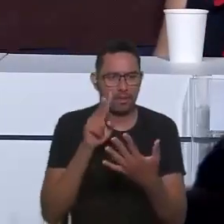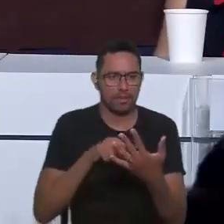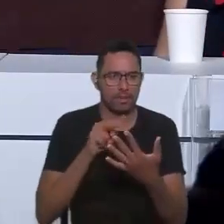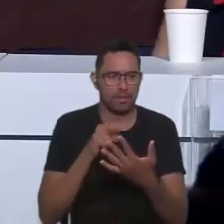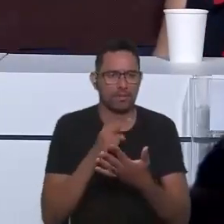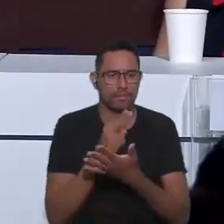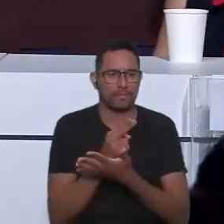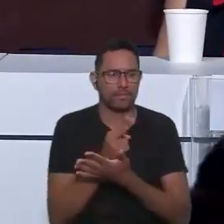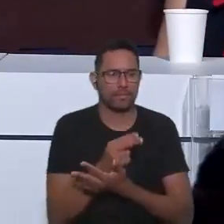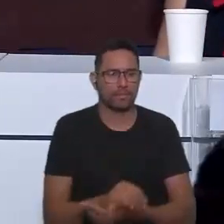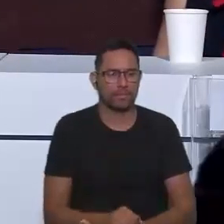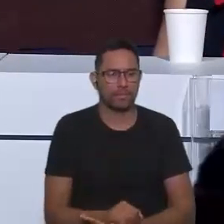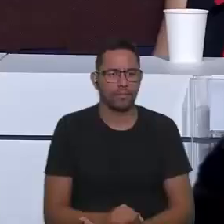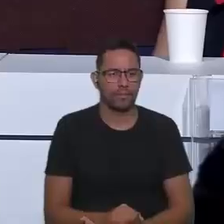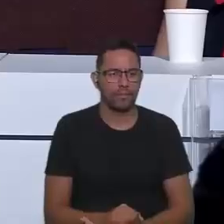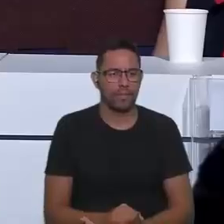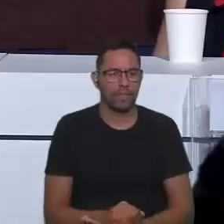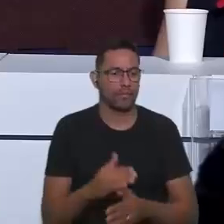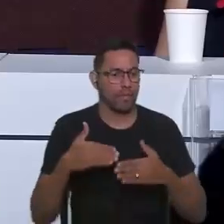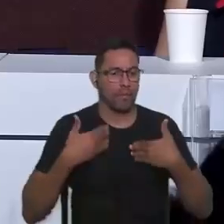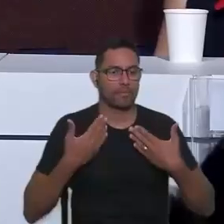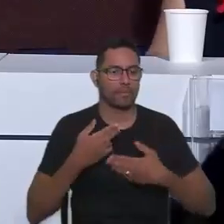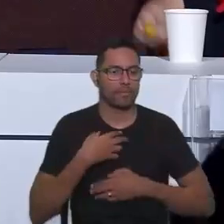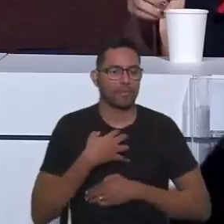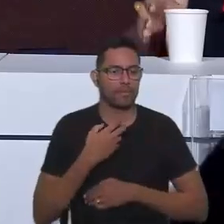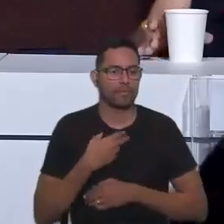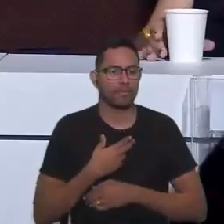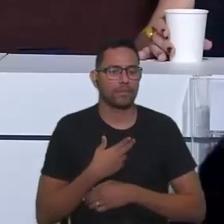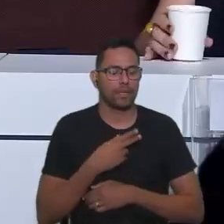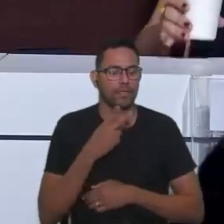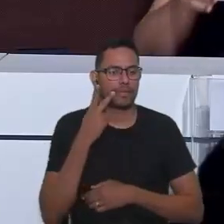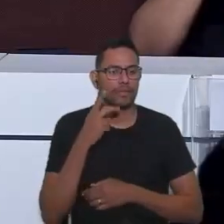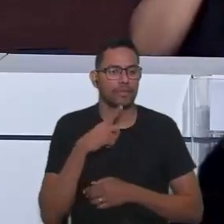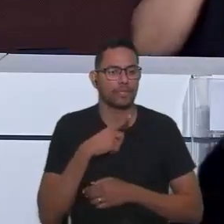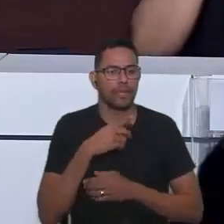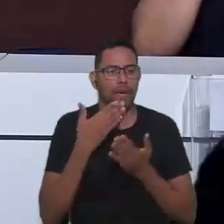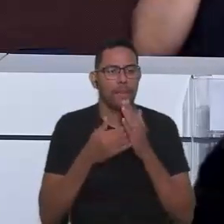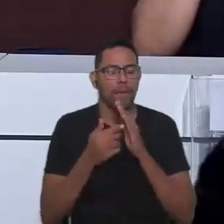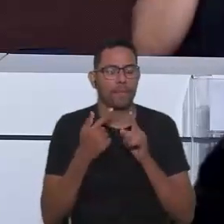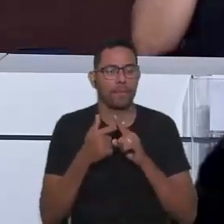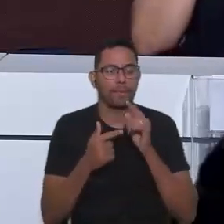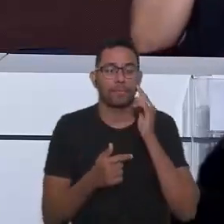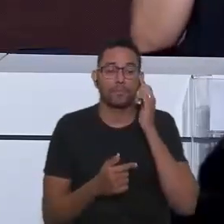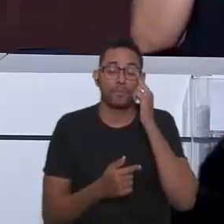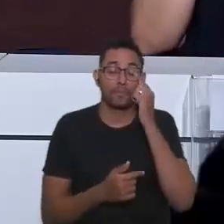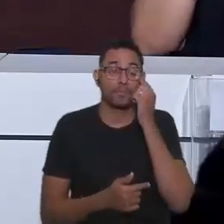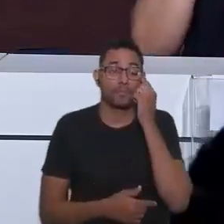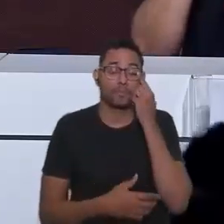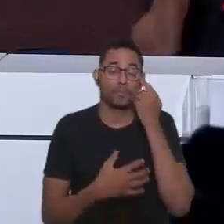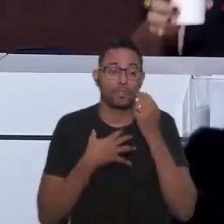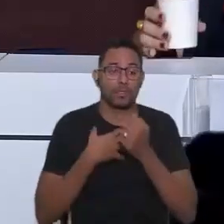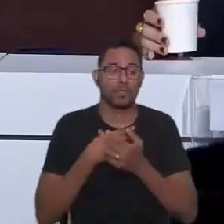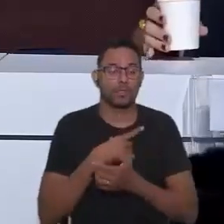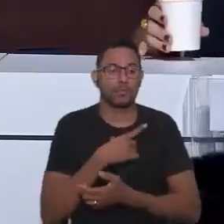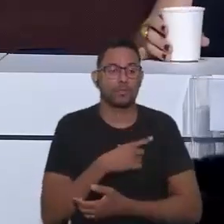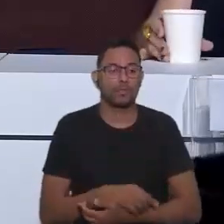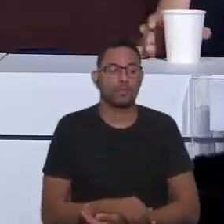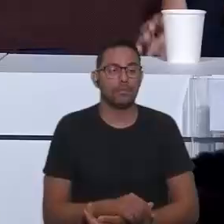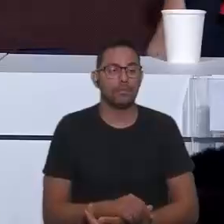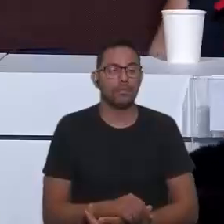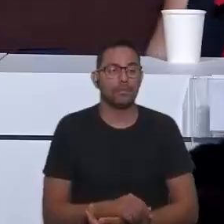livro desses. E isso assusta muito, assim. Eu tenho muita pena, porque a sensação que eu